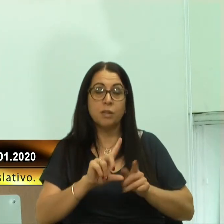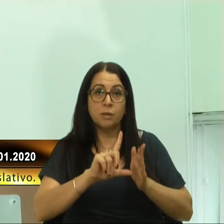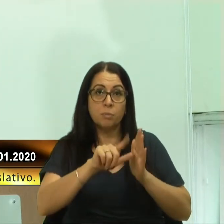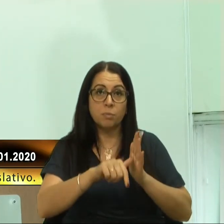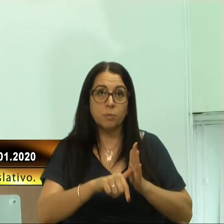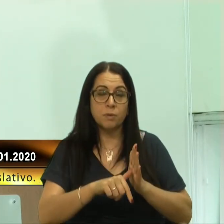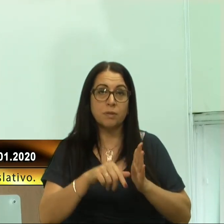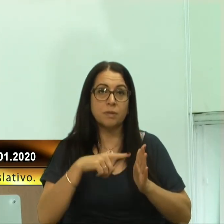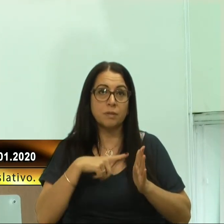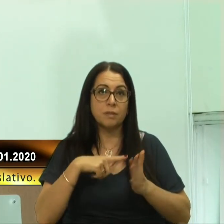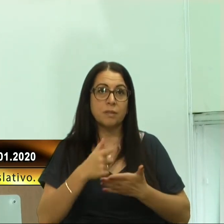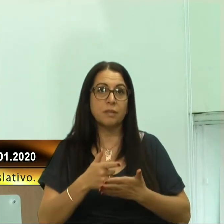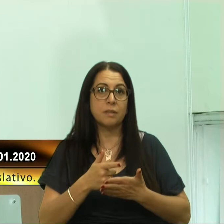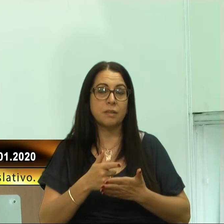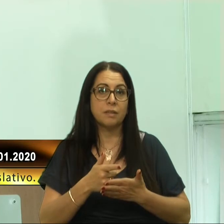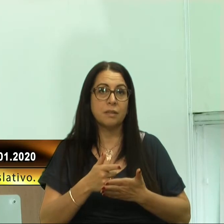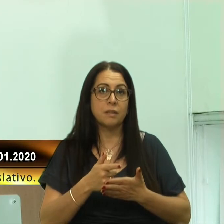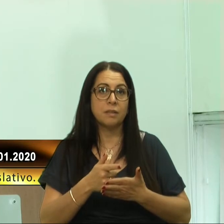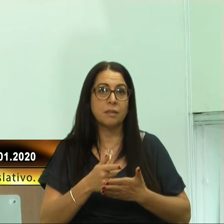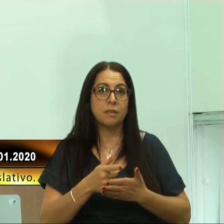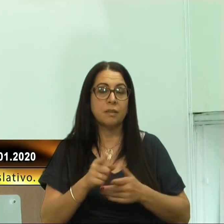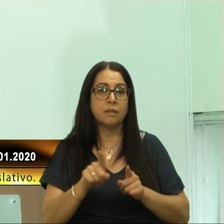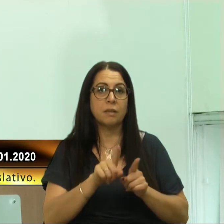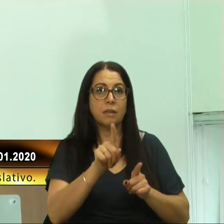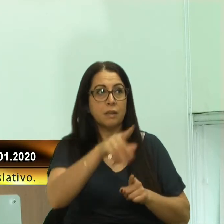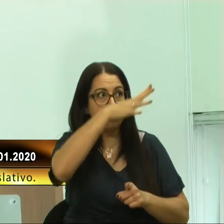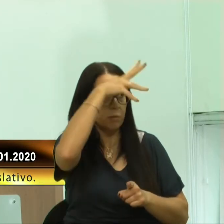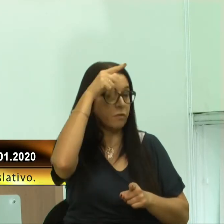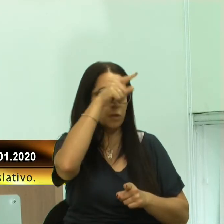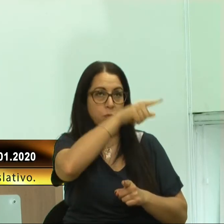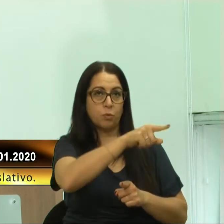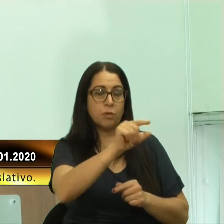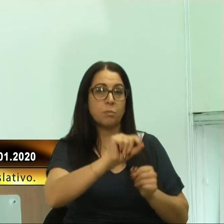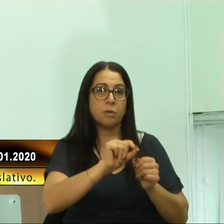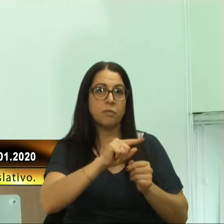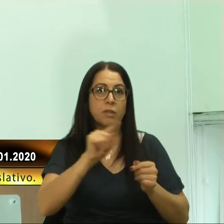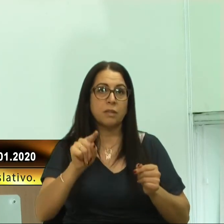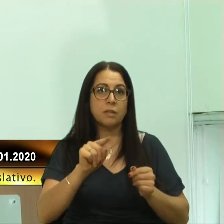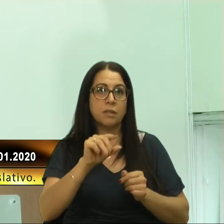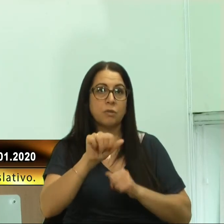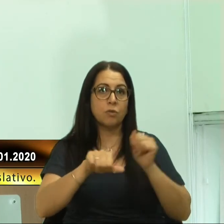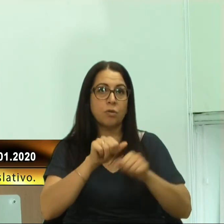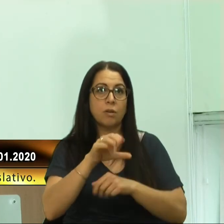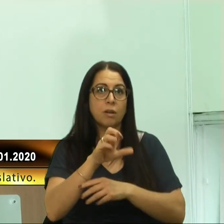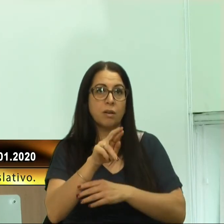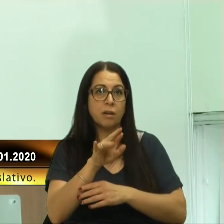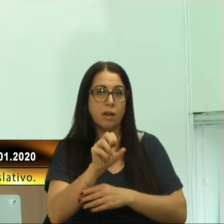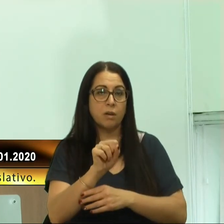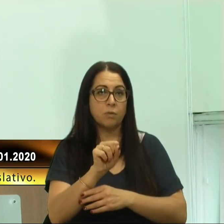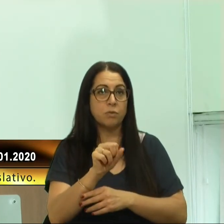sequência teremos uma cerimônia a cargo do Poder Executivo para a transmissão de cargo de prefeito em